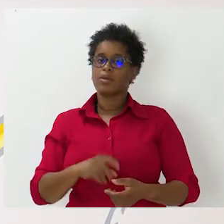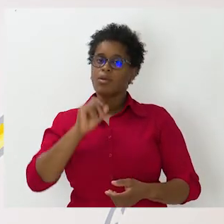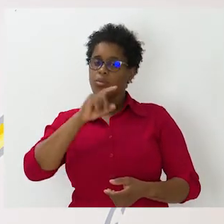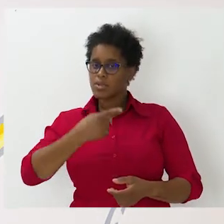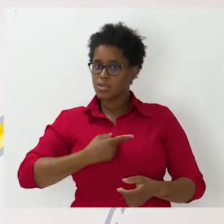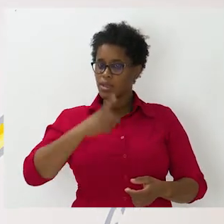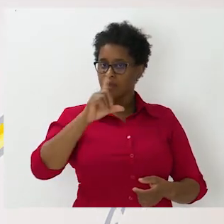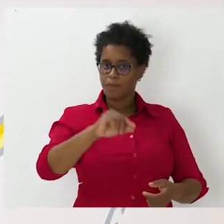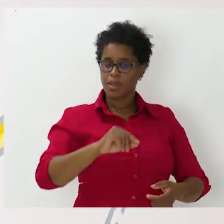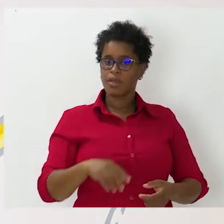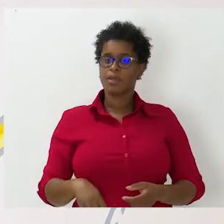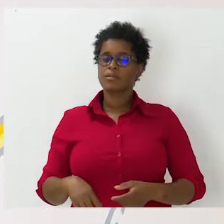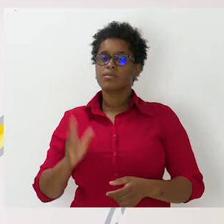ser